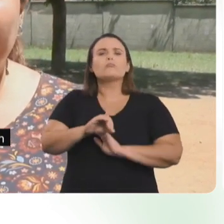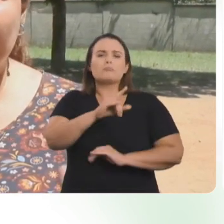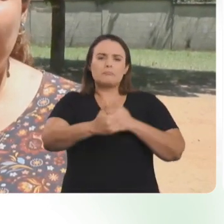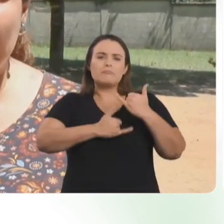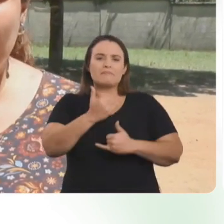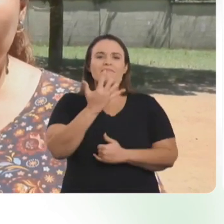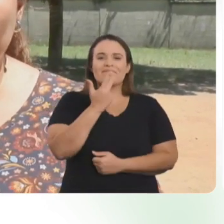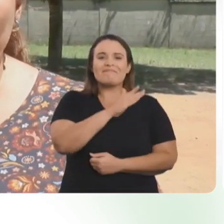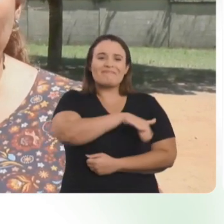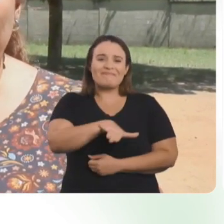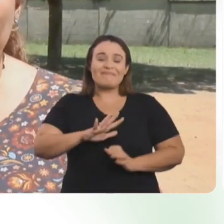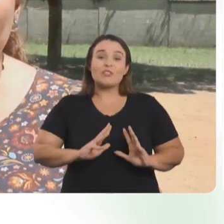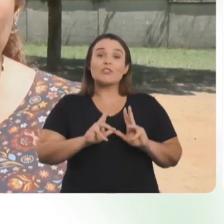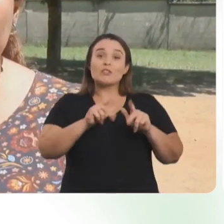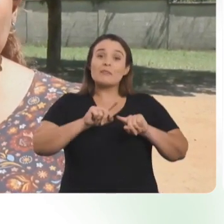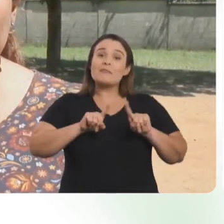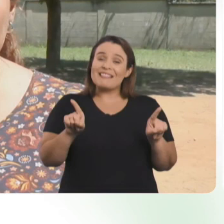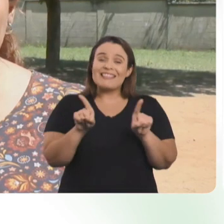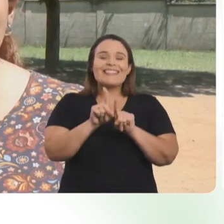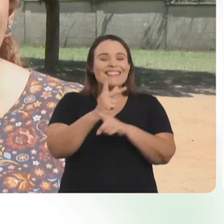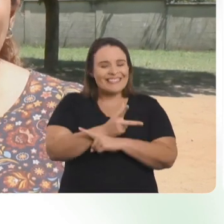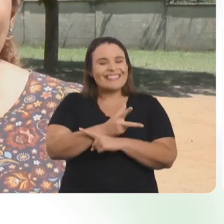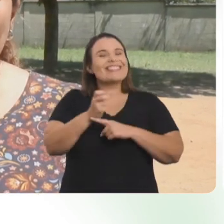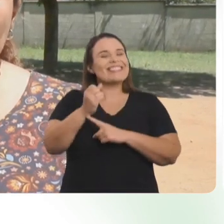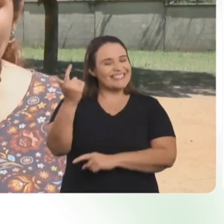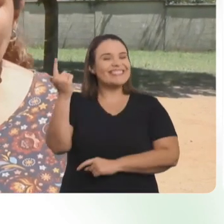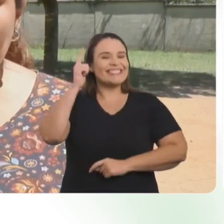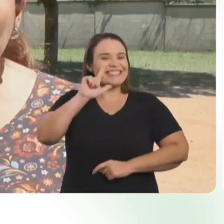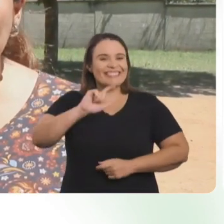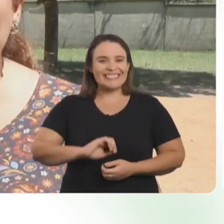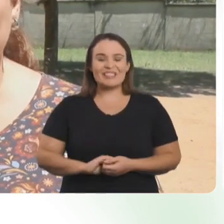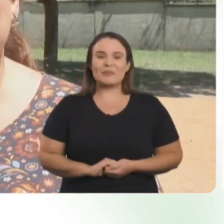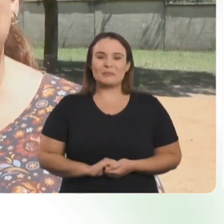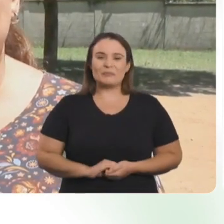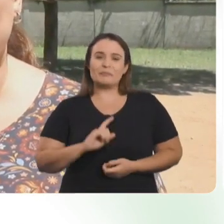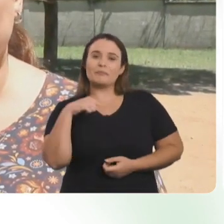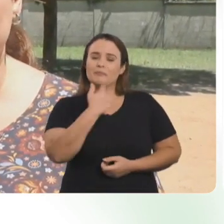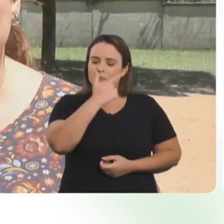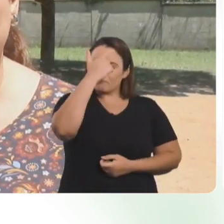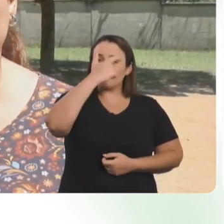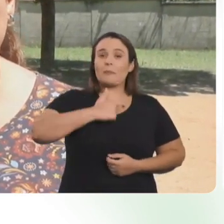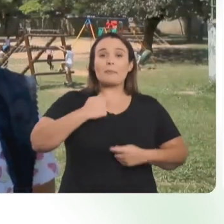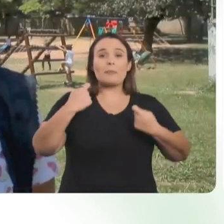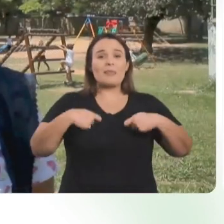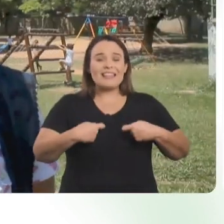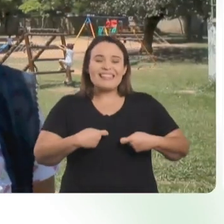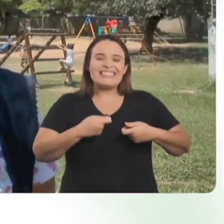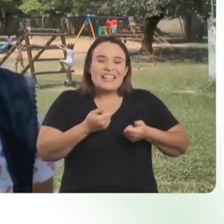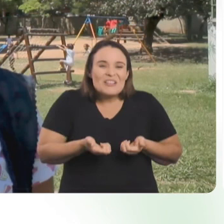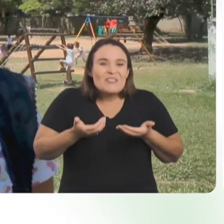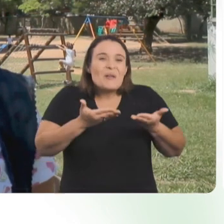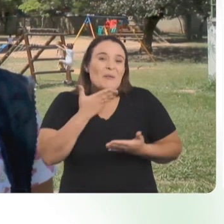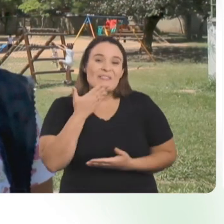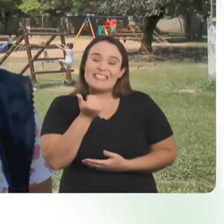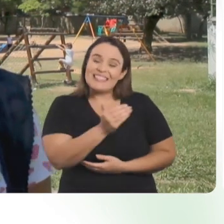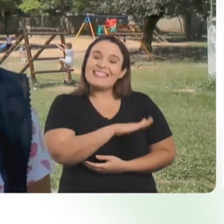à garantia do direito de brincar de todas as crianças, mas muita conquista também já alcançada. O nosso papel é